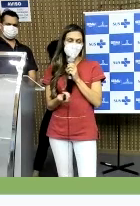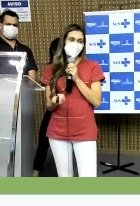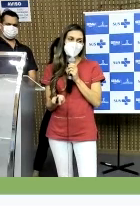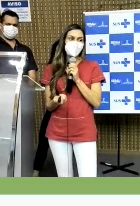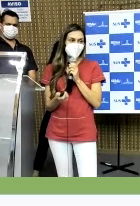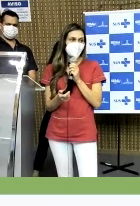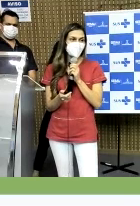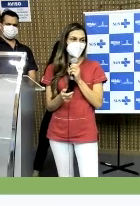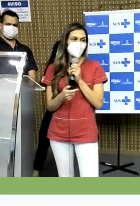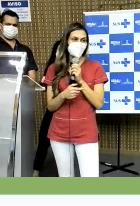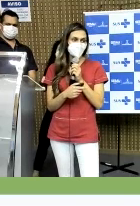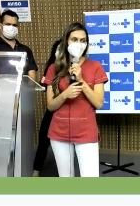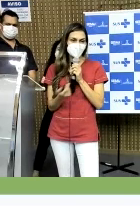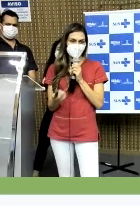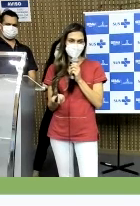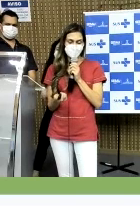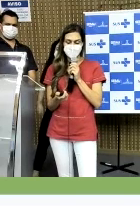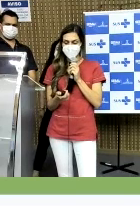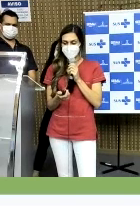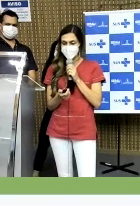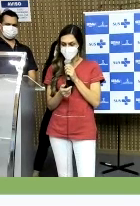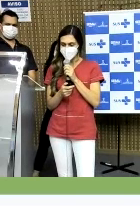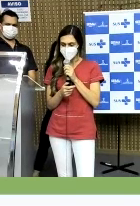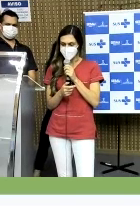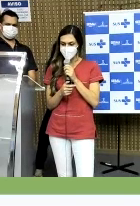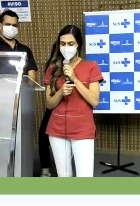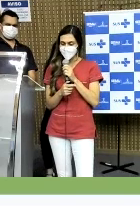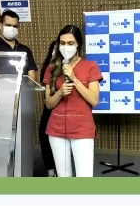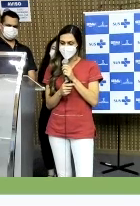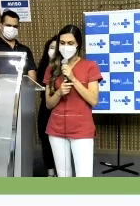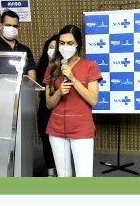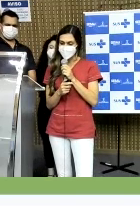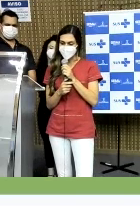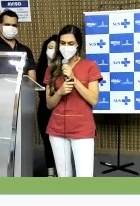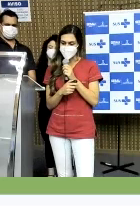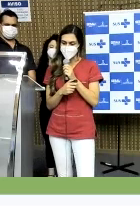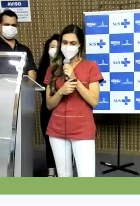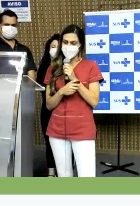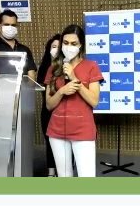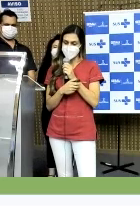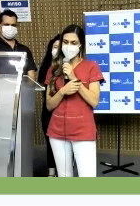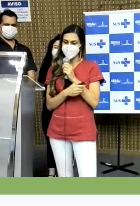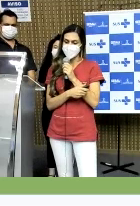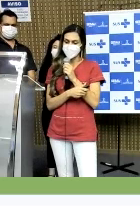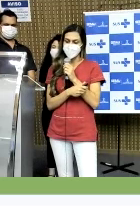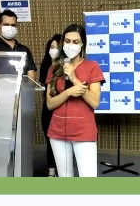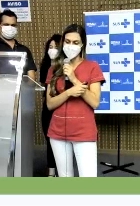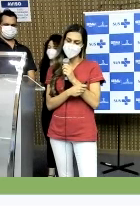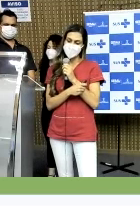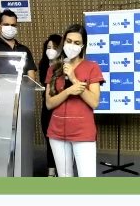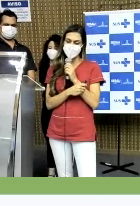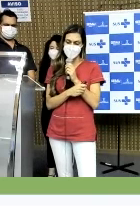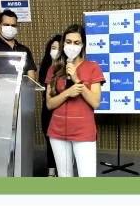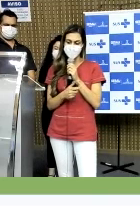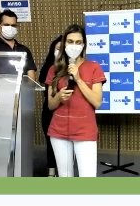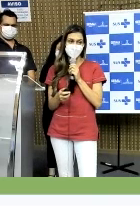Prazo contínuo, né, é uma meta que a gente precisa ter sempre. E mecanismos e indicadores para avaliar e alcançar os resultados.